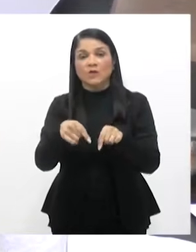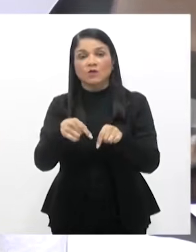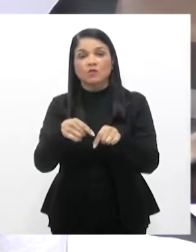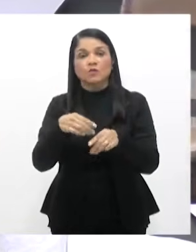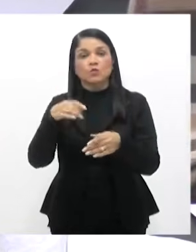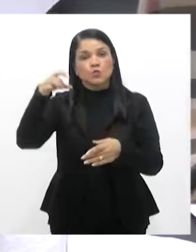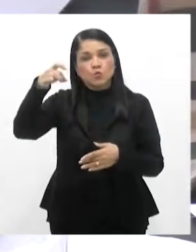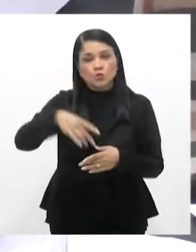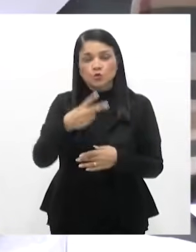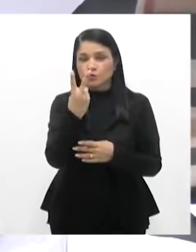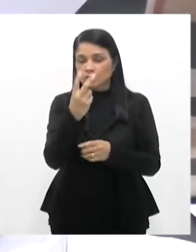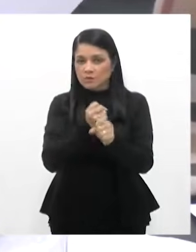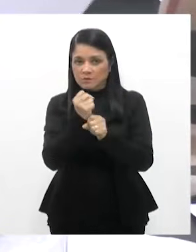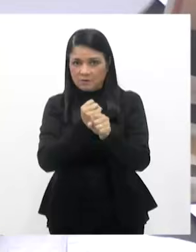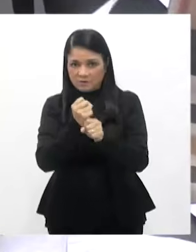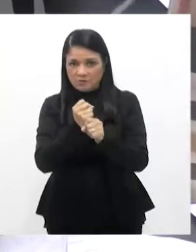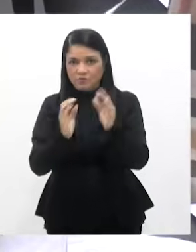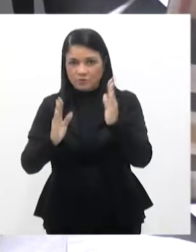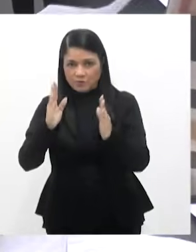biênio do período do governo.